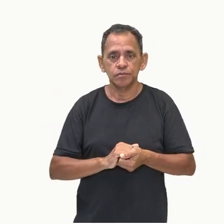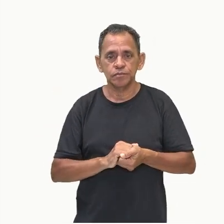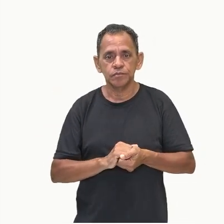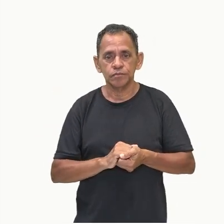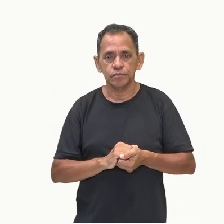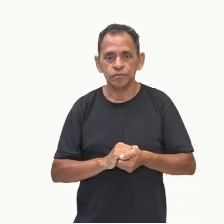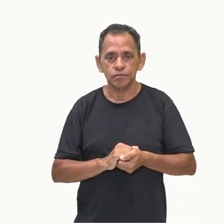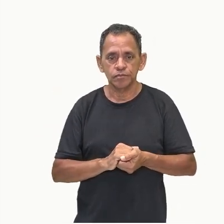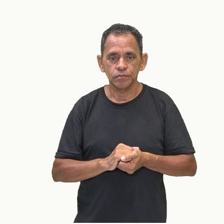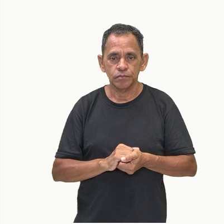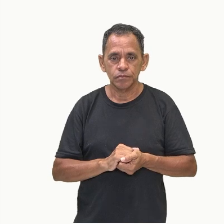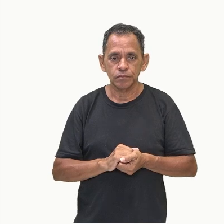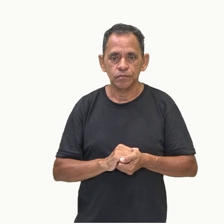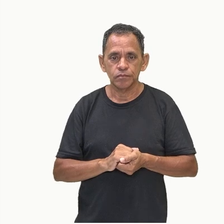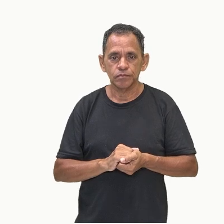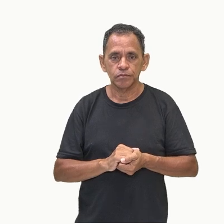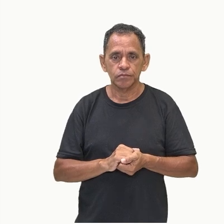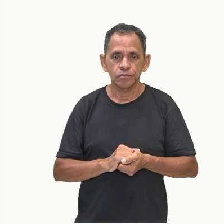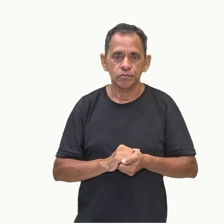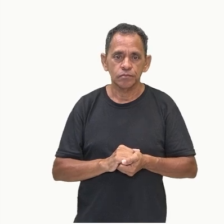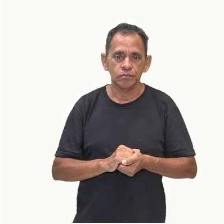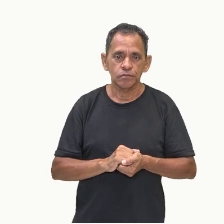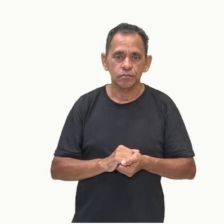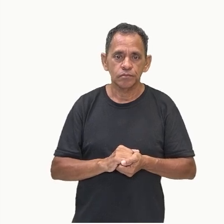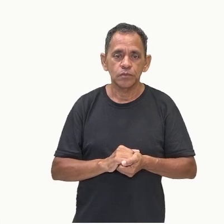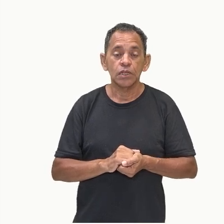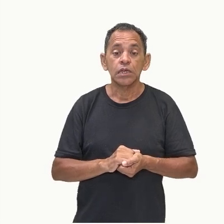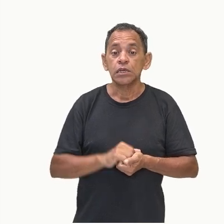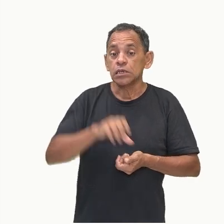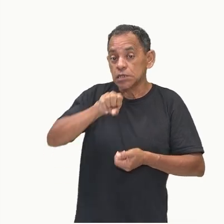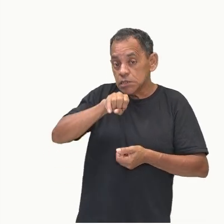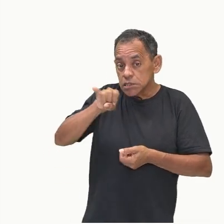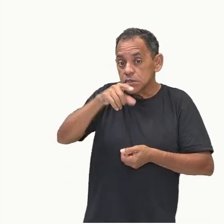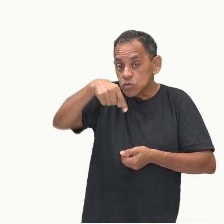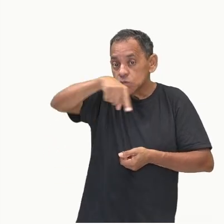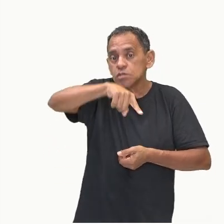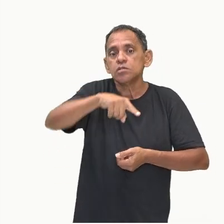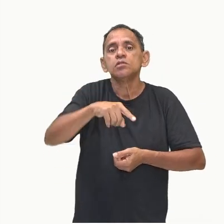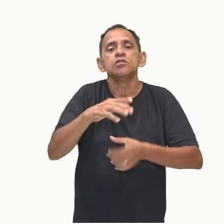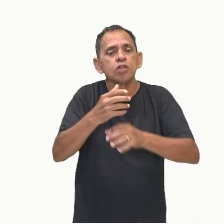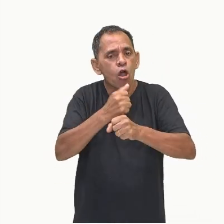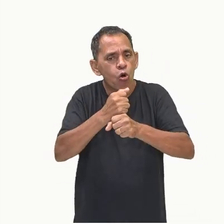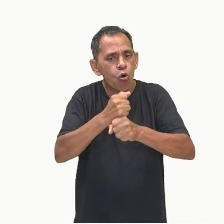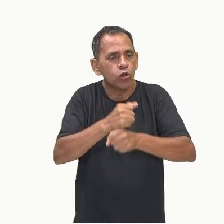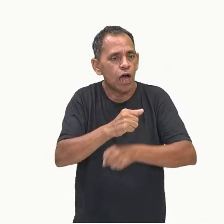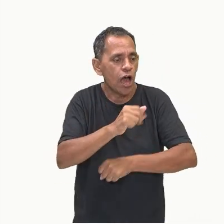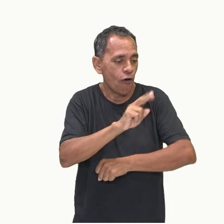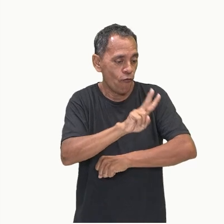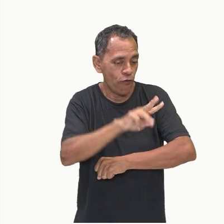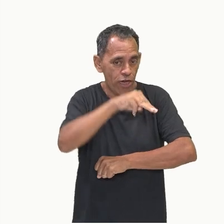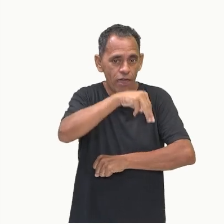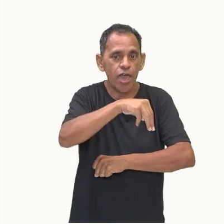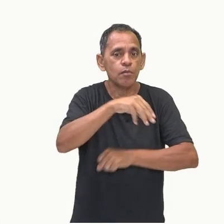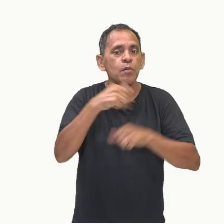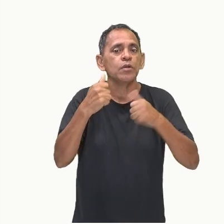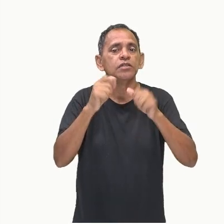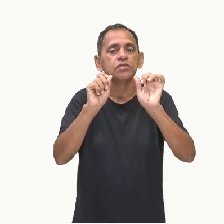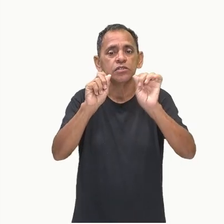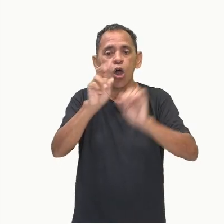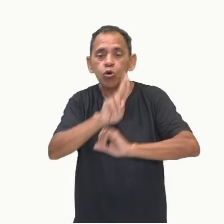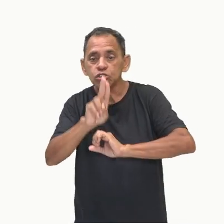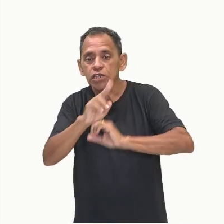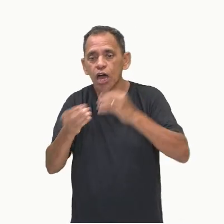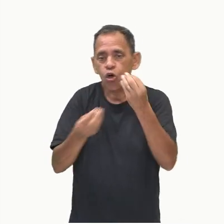foi zero então quando eu for calcular velocidade média eu vou precisar fazer